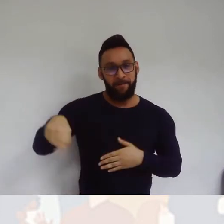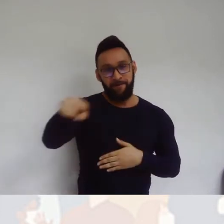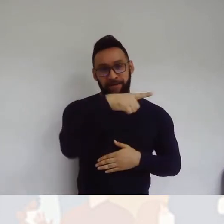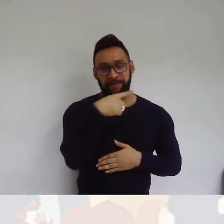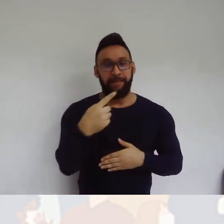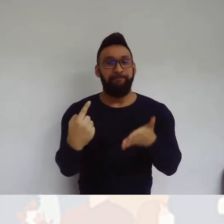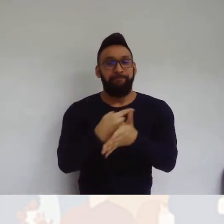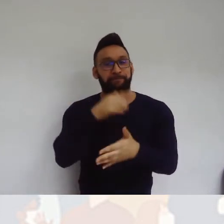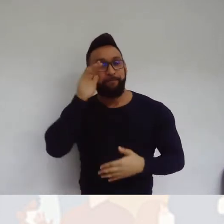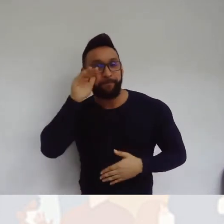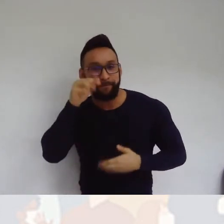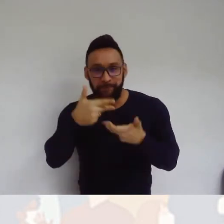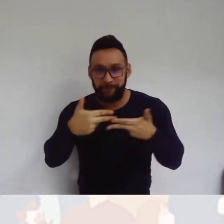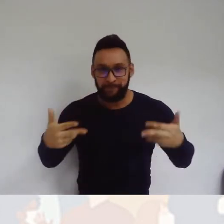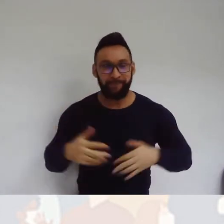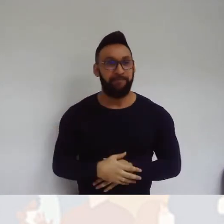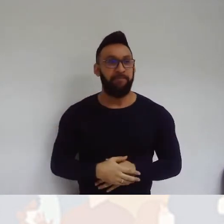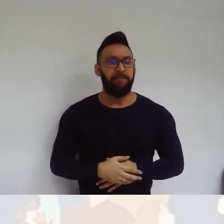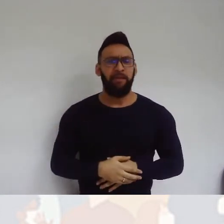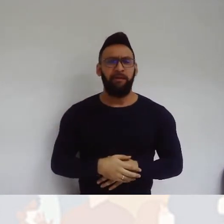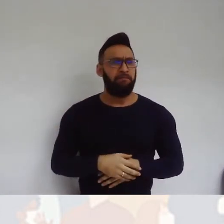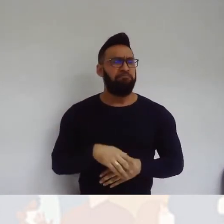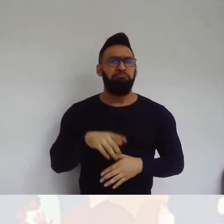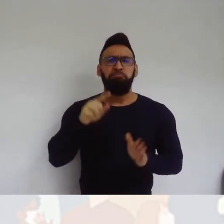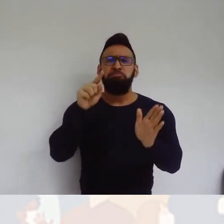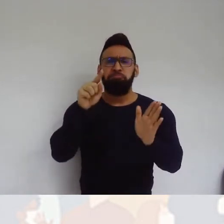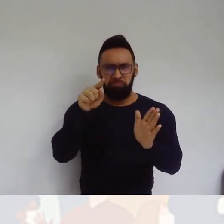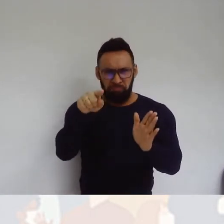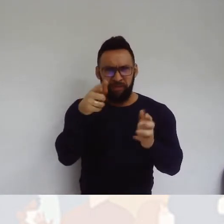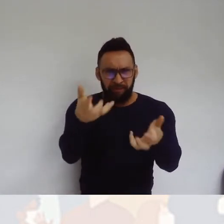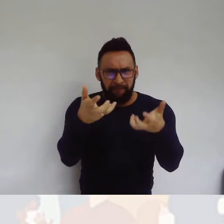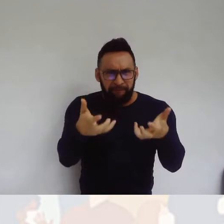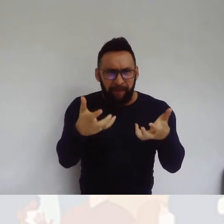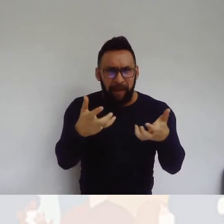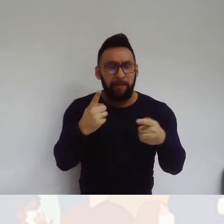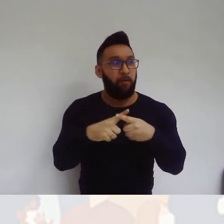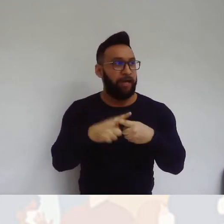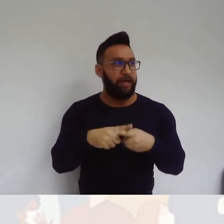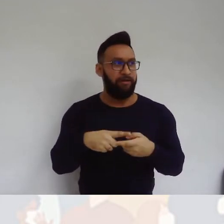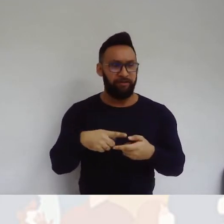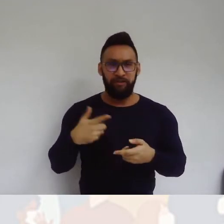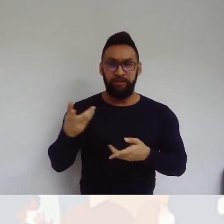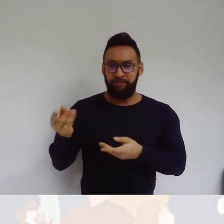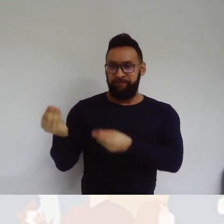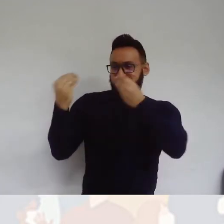E gostaria de saber se vocês querem perguntar, porque eu já estou aqui com algumas.